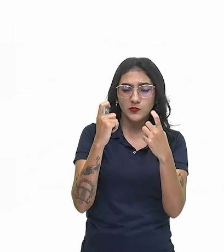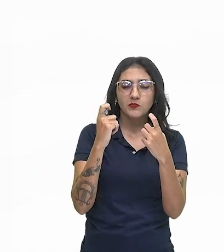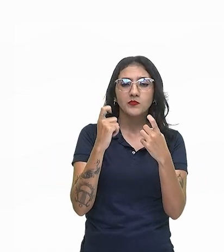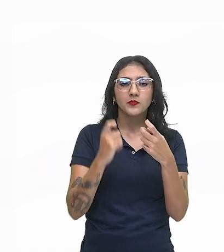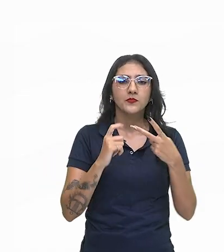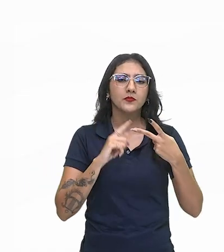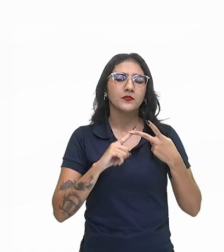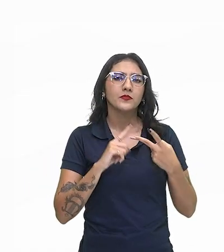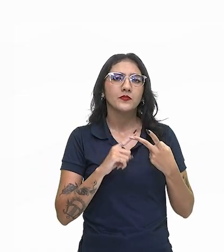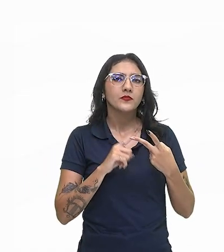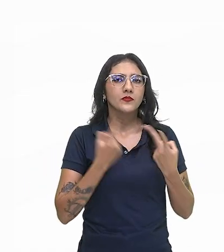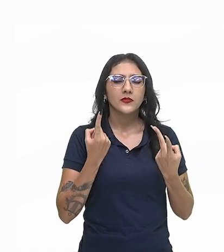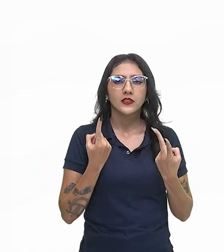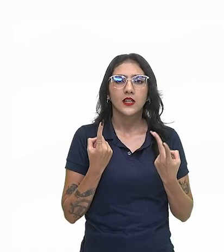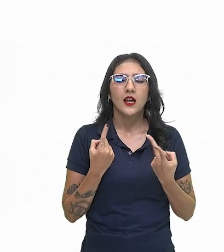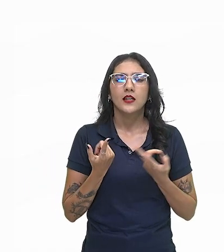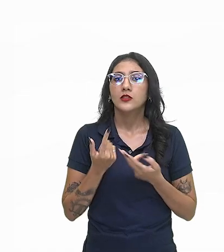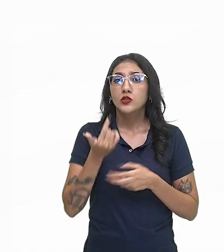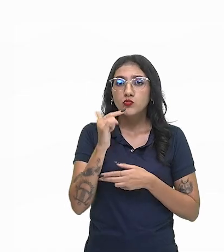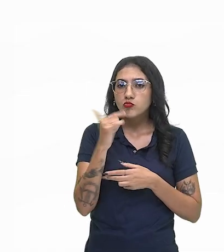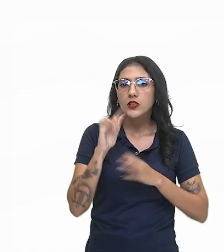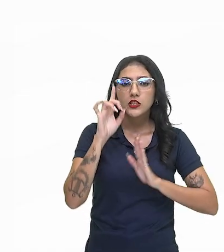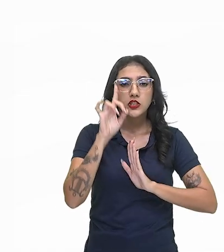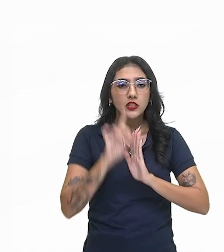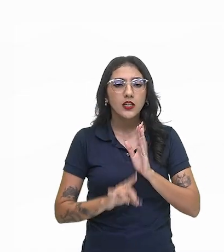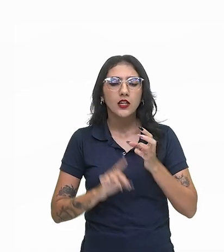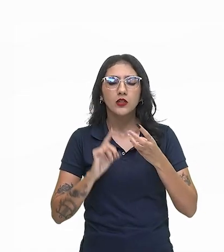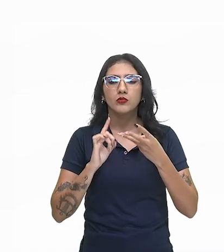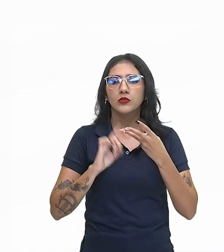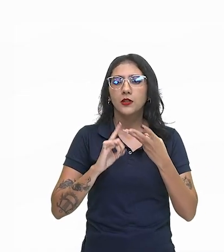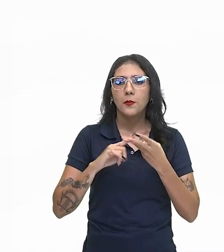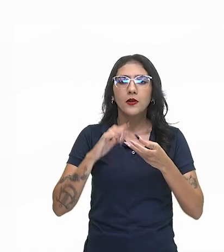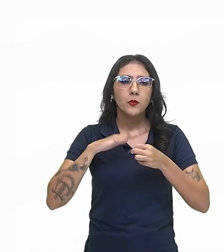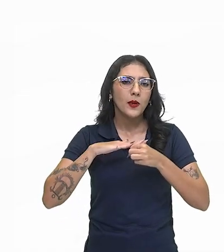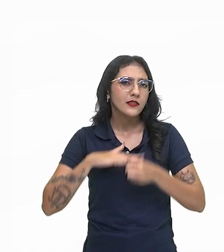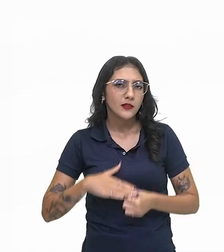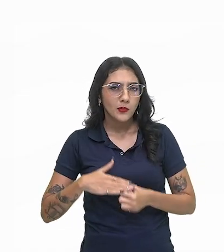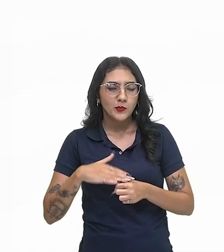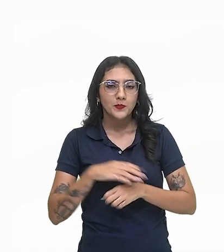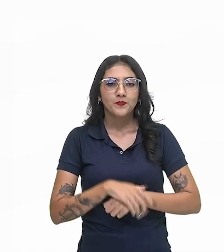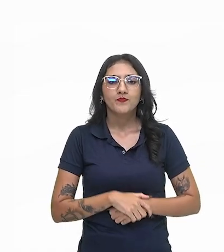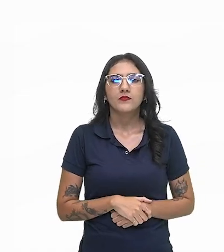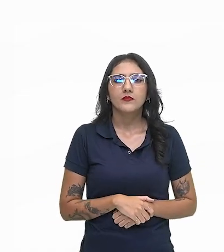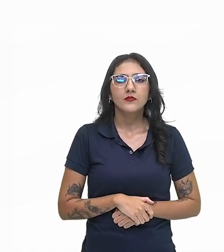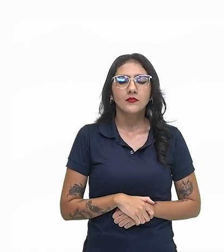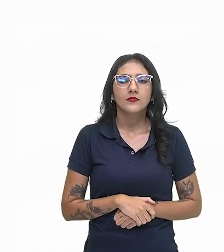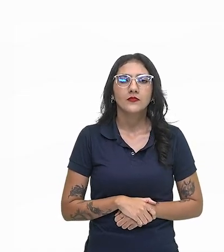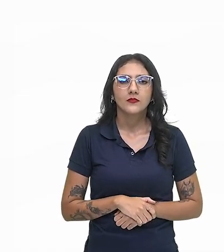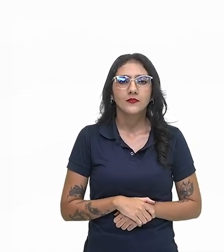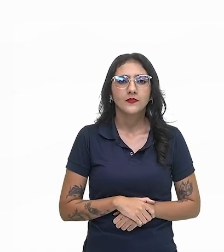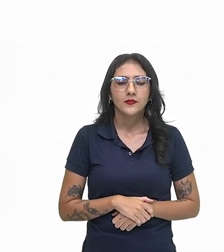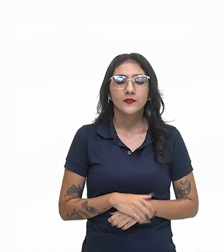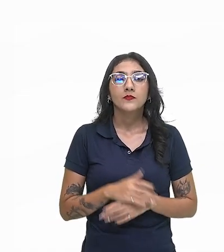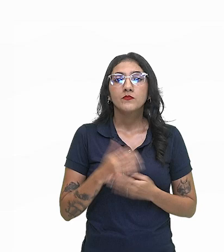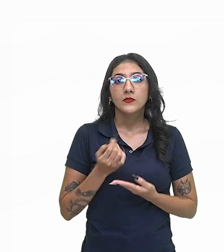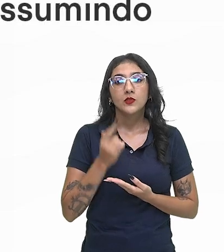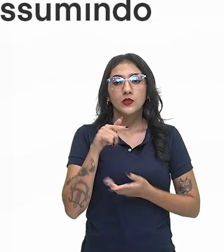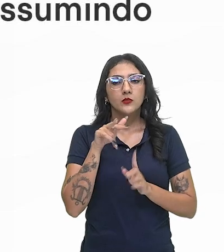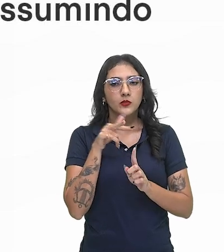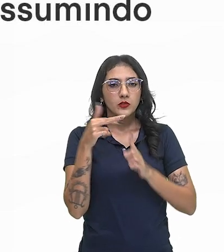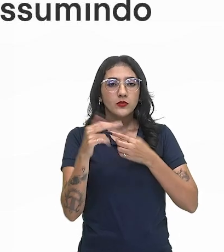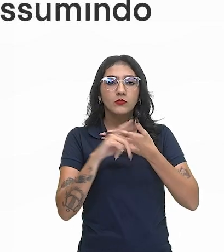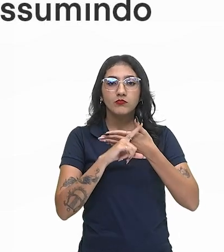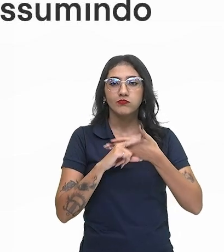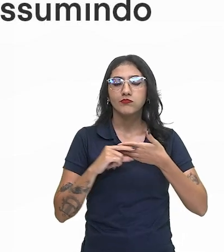a privação de direitos e a degradação. Então, na concepção de Roné, os